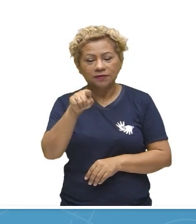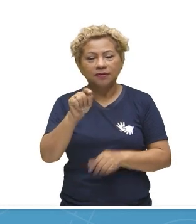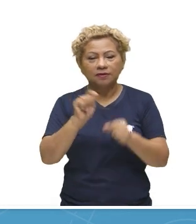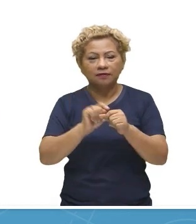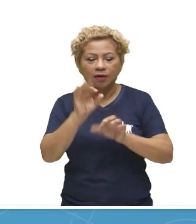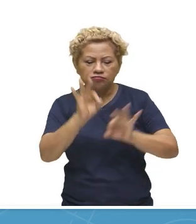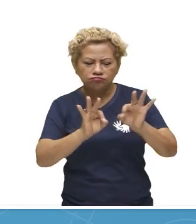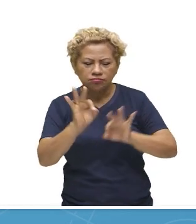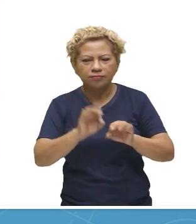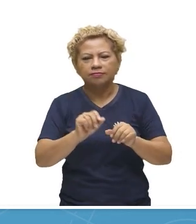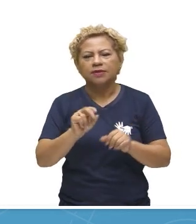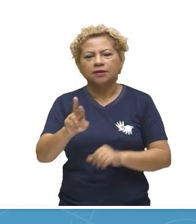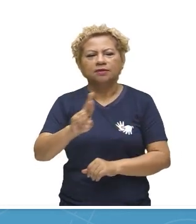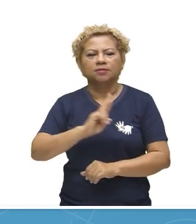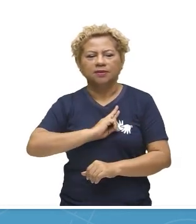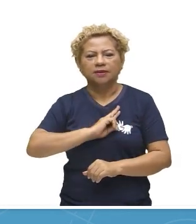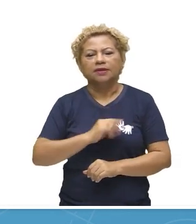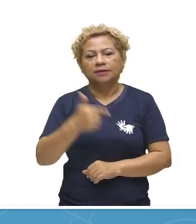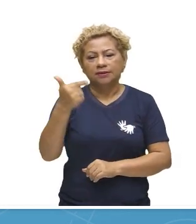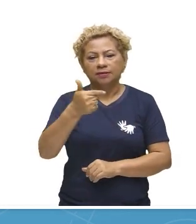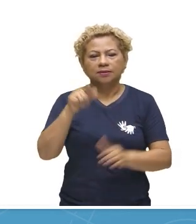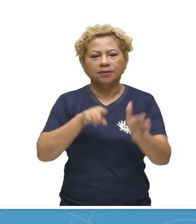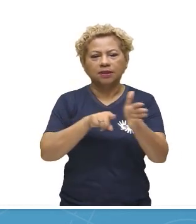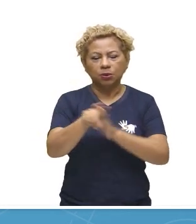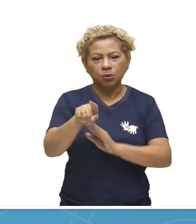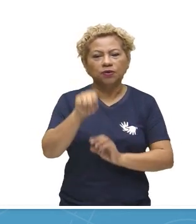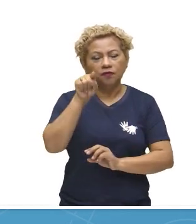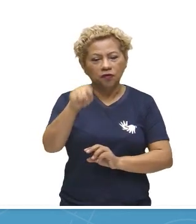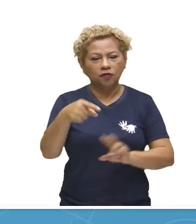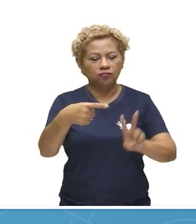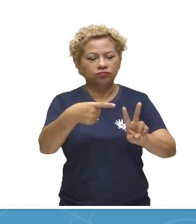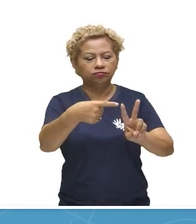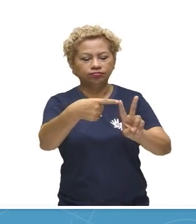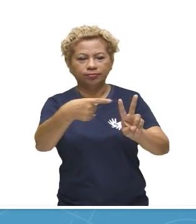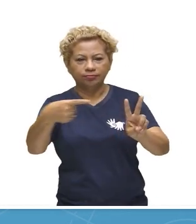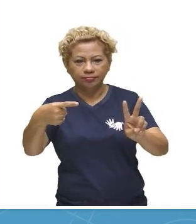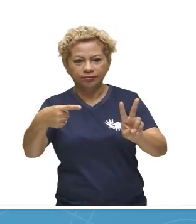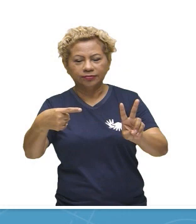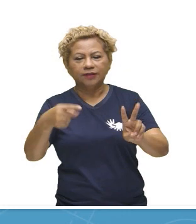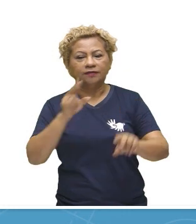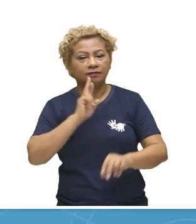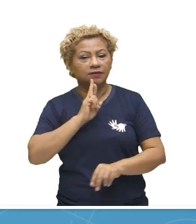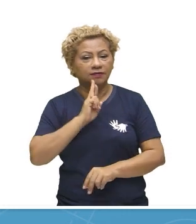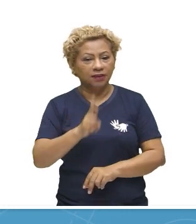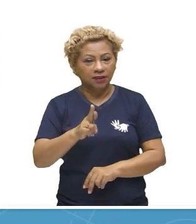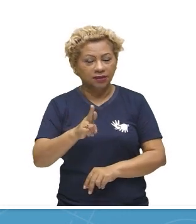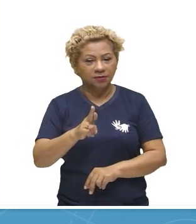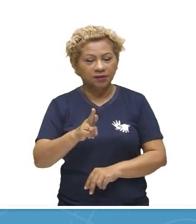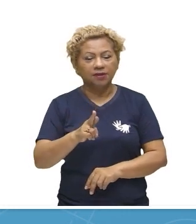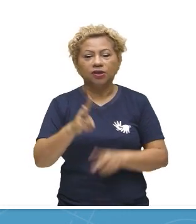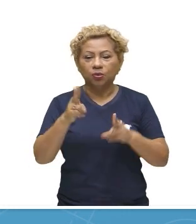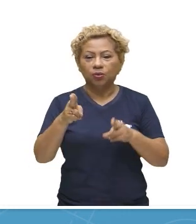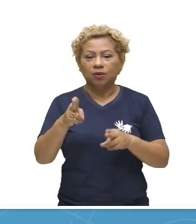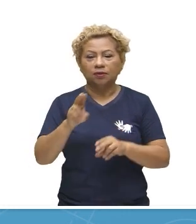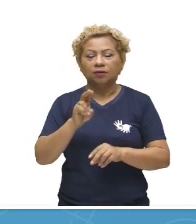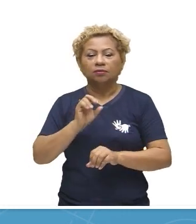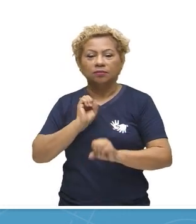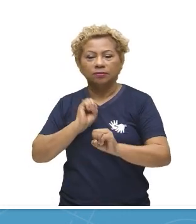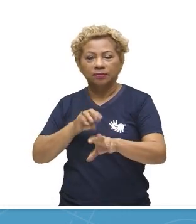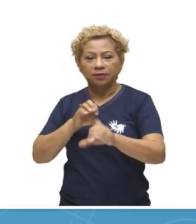questão 2 está pedindo para você calcular a raiz quadrada desses 3 números usando esse método de fatoração.